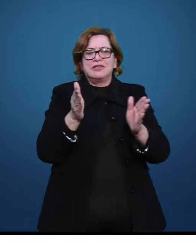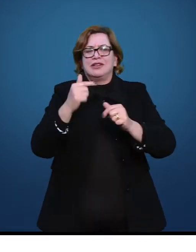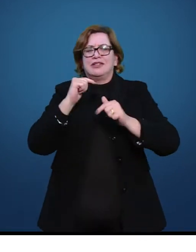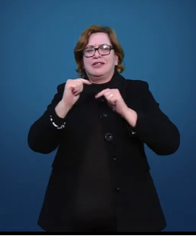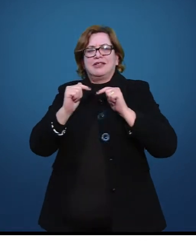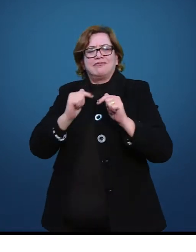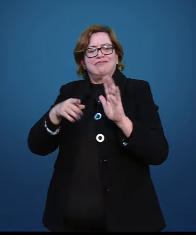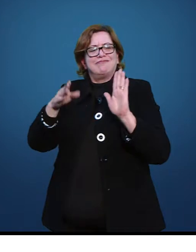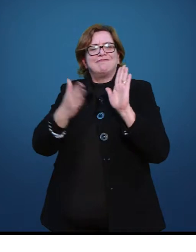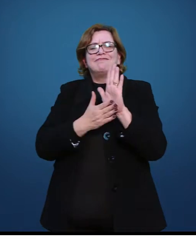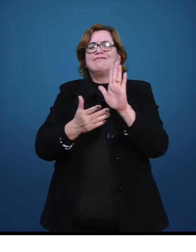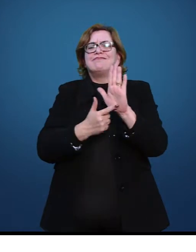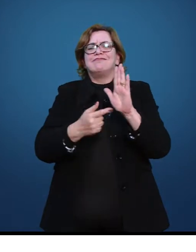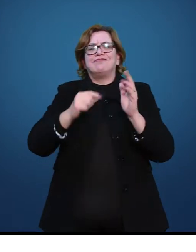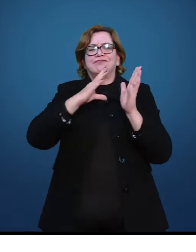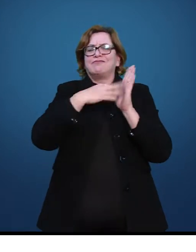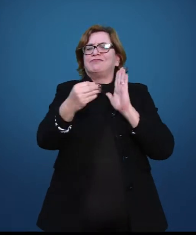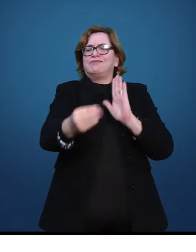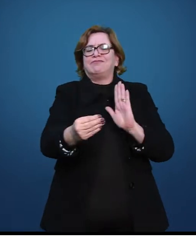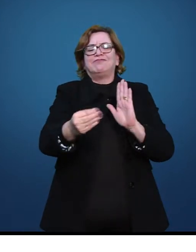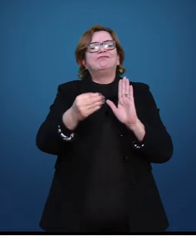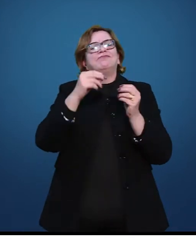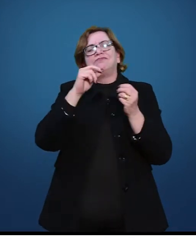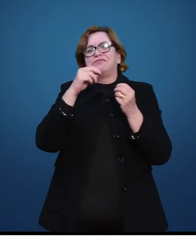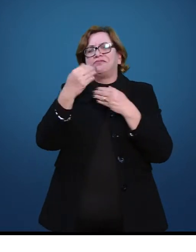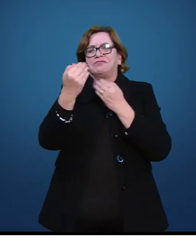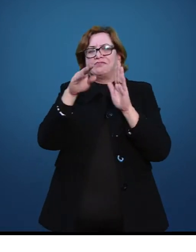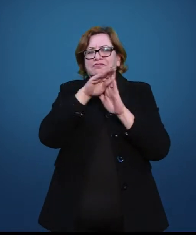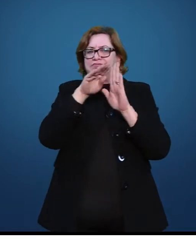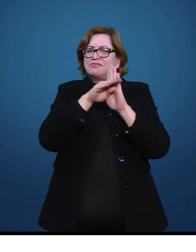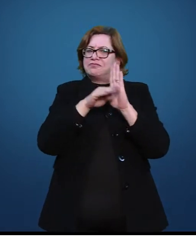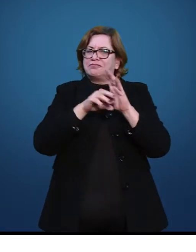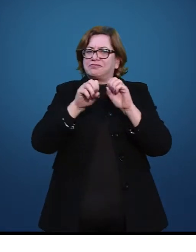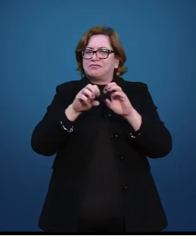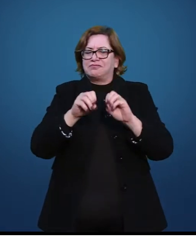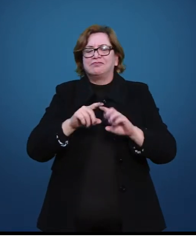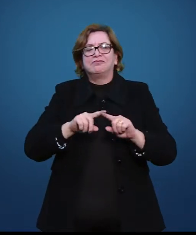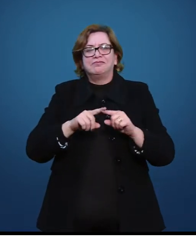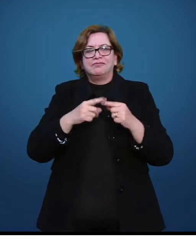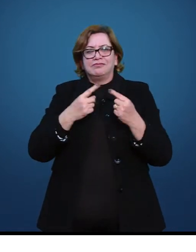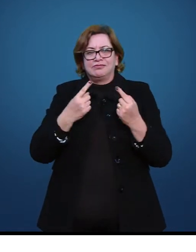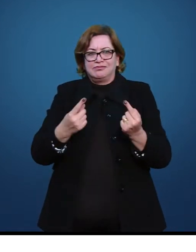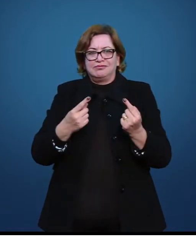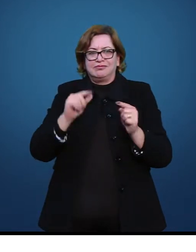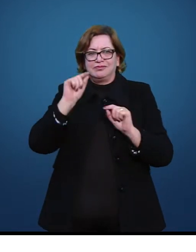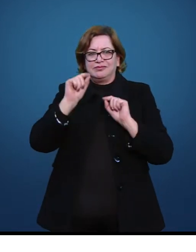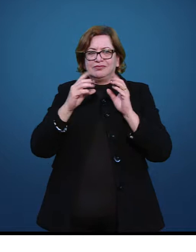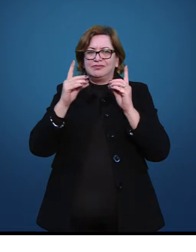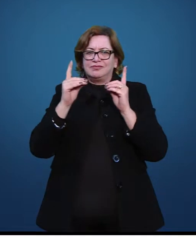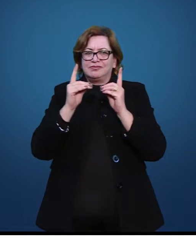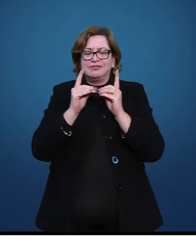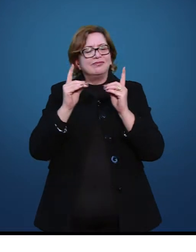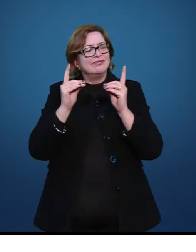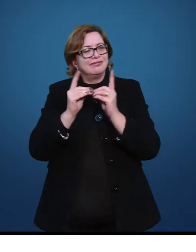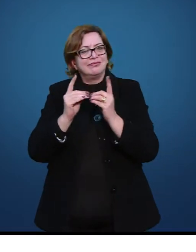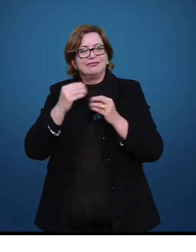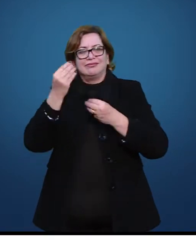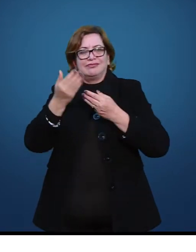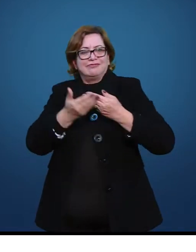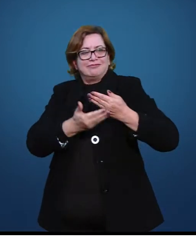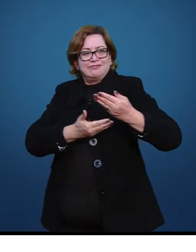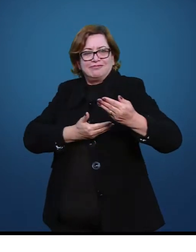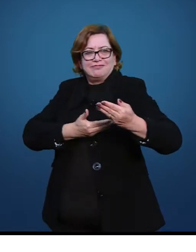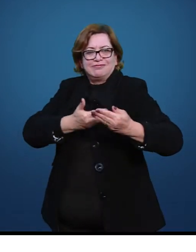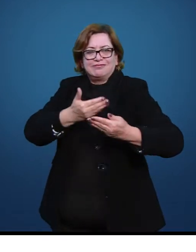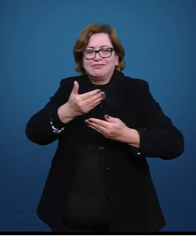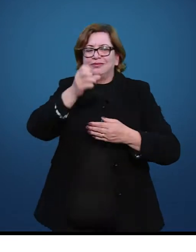pronto de plano de aula, um modelo pronto de ensino. Mas não, ela vem trazer para nós essa relação que nós